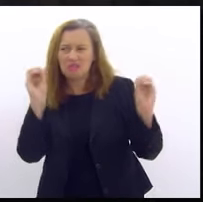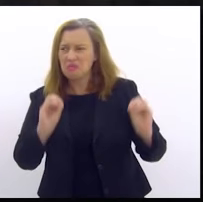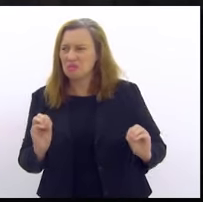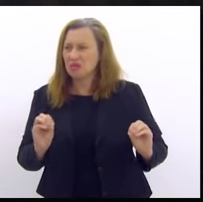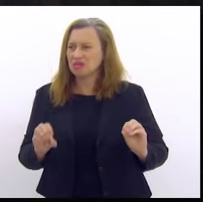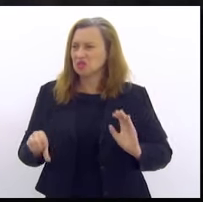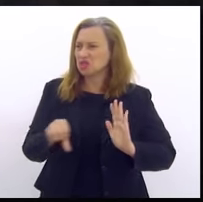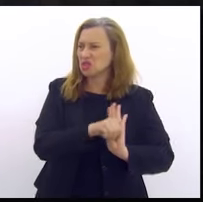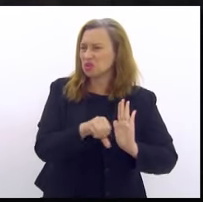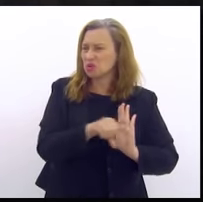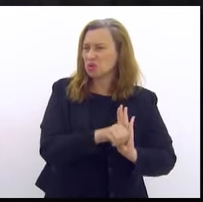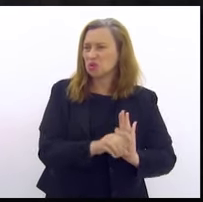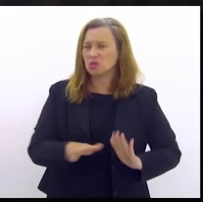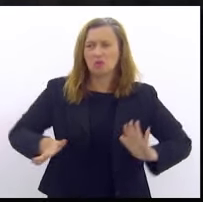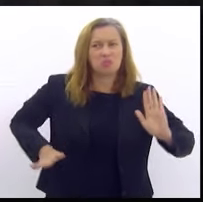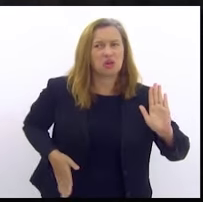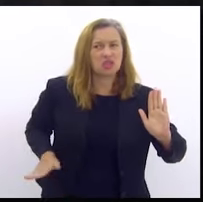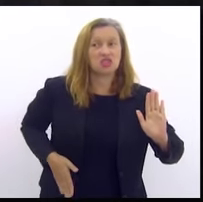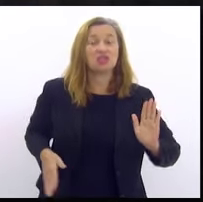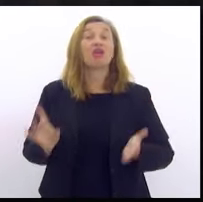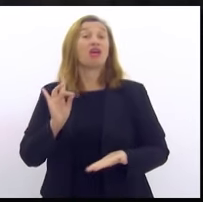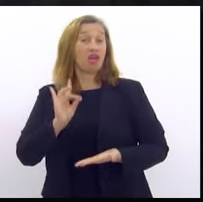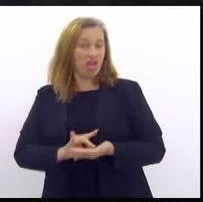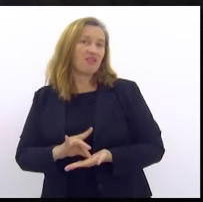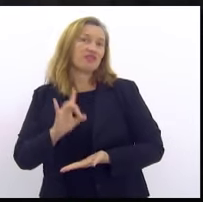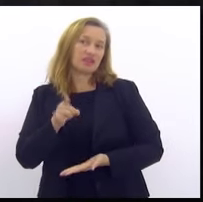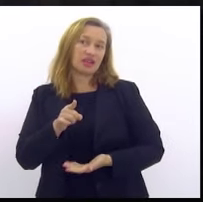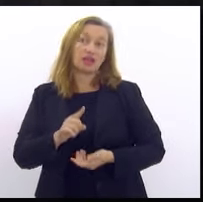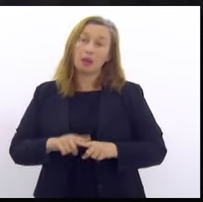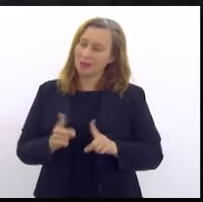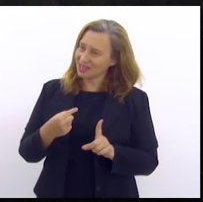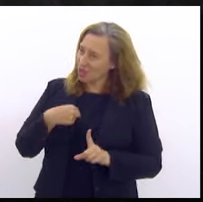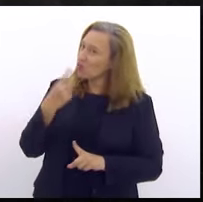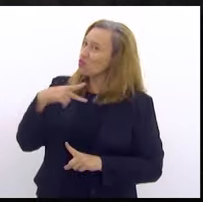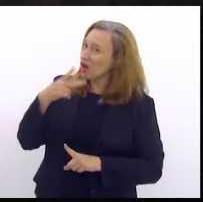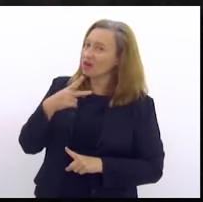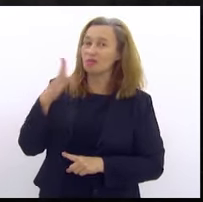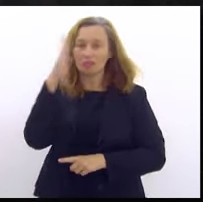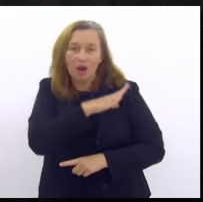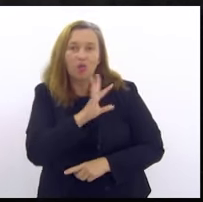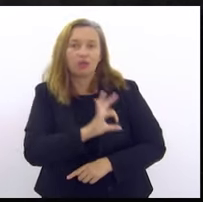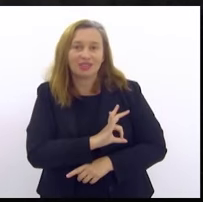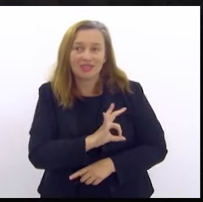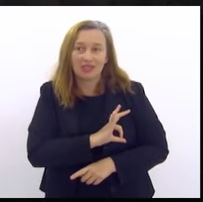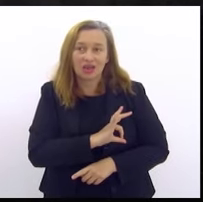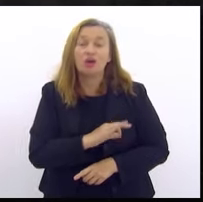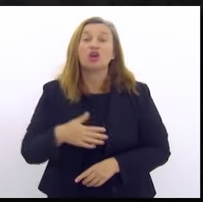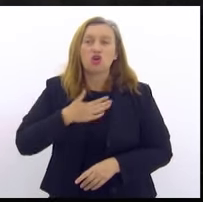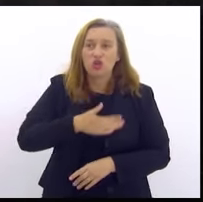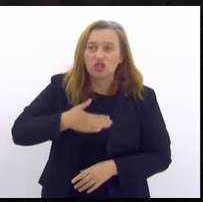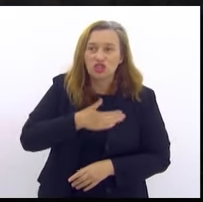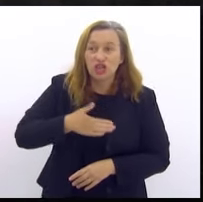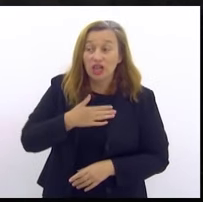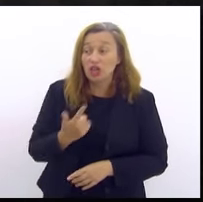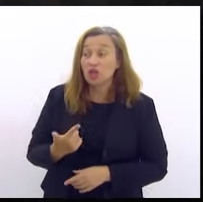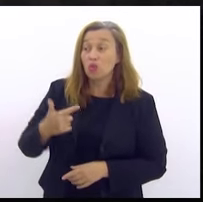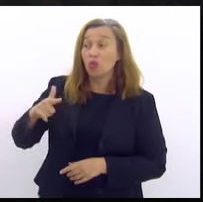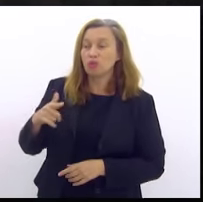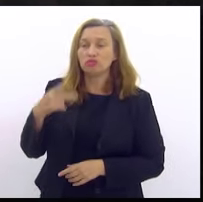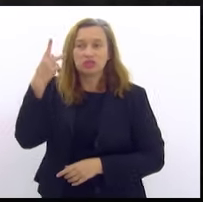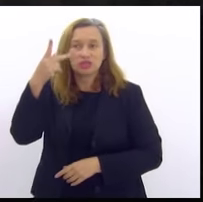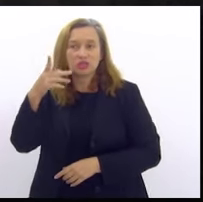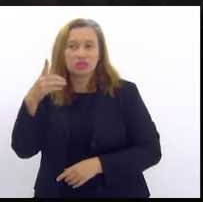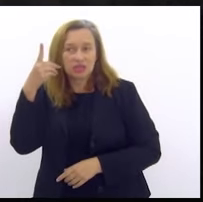marginais. Essa é a grande realidade. Mas eu falo ter maus policiais. Mas eu gostaria muito que os outros deputados falassem